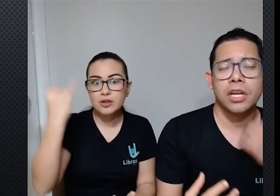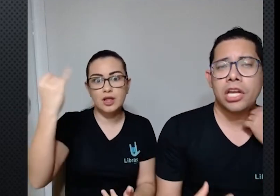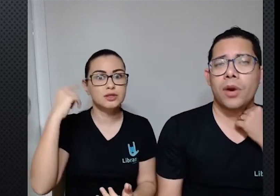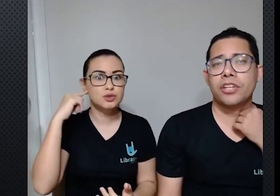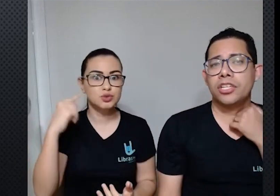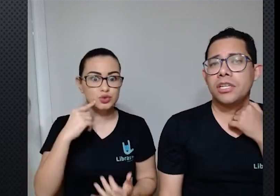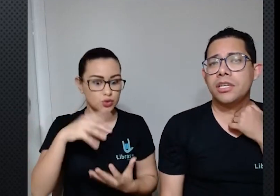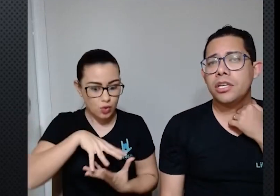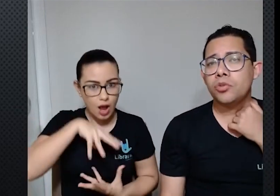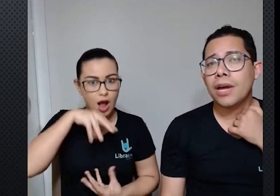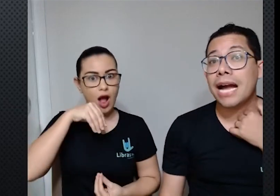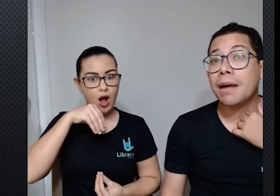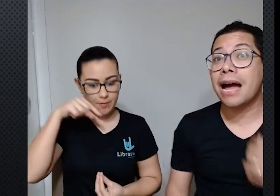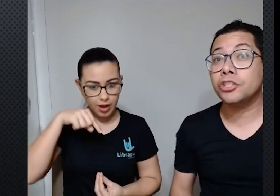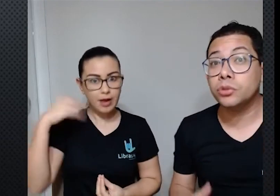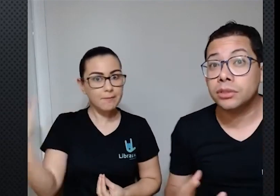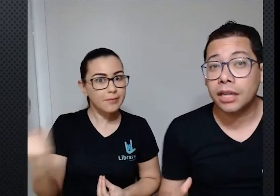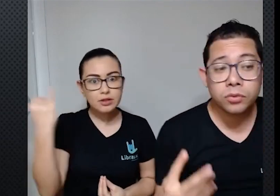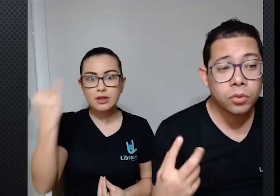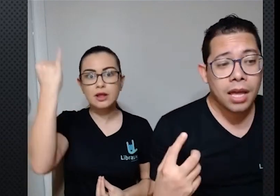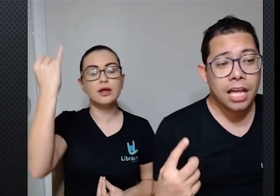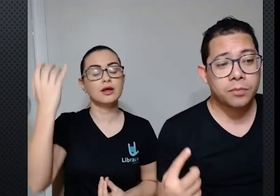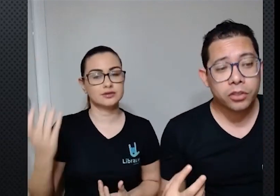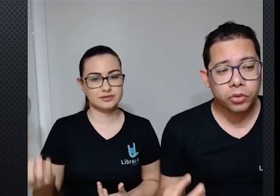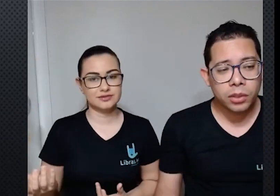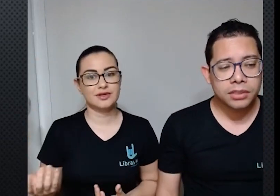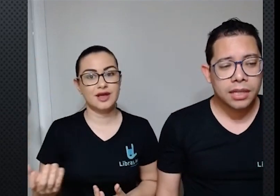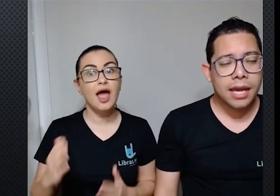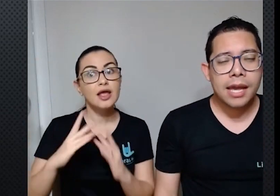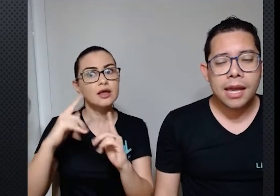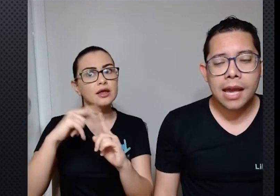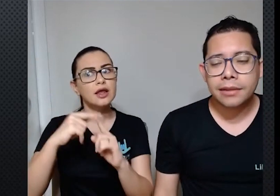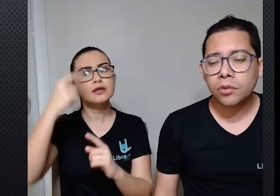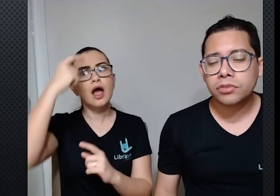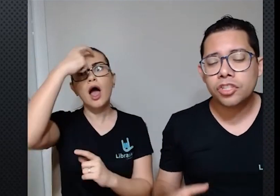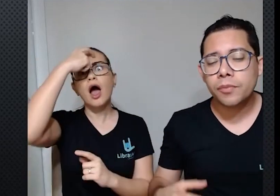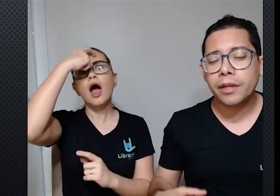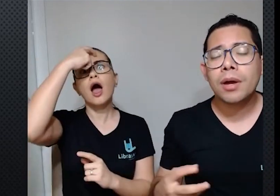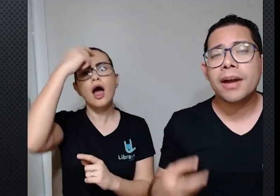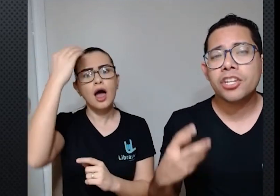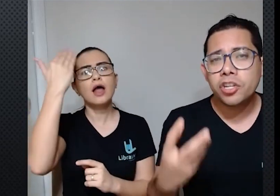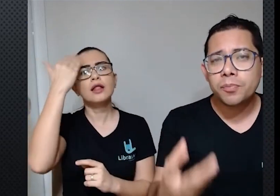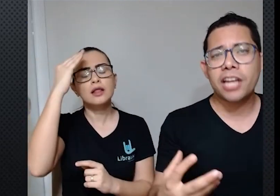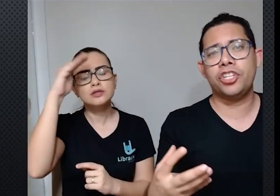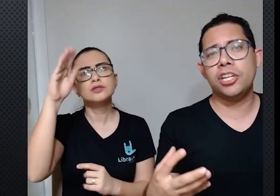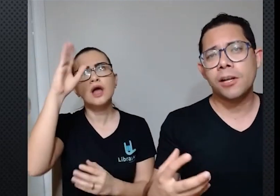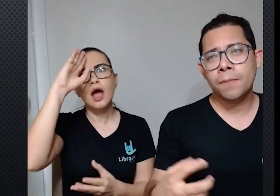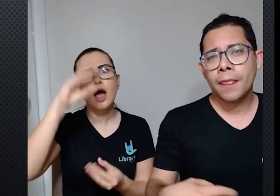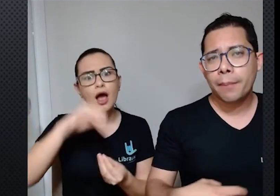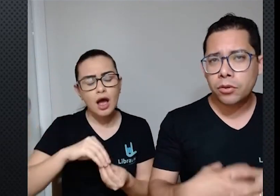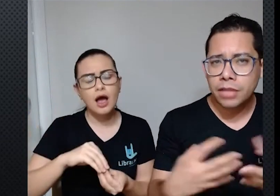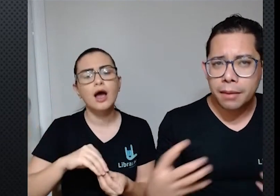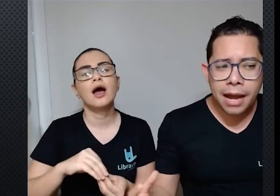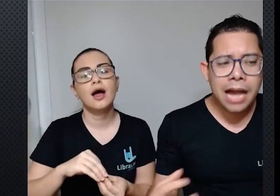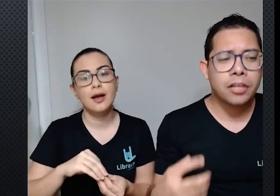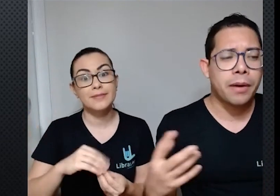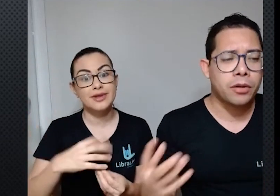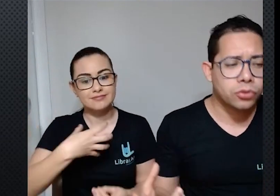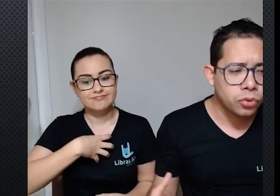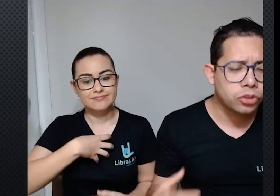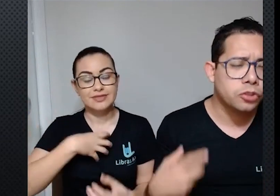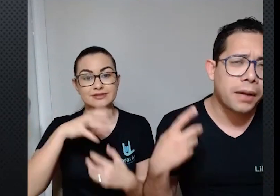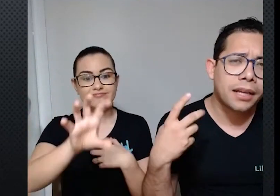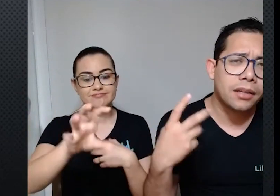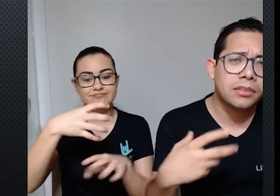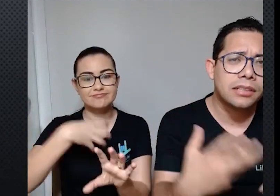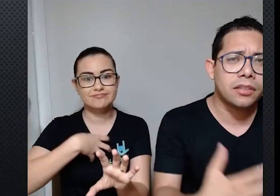surdos. Eu acho que isso acaba ajudando as pessoas a ter um sentimento a mais de empatia para o trabalho, para os